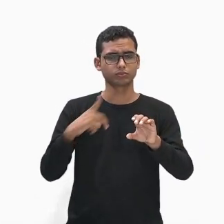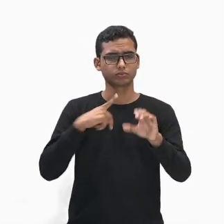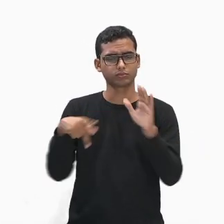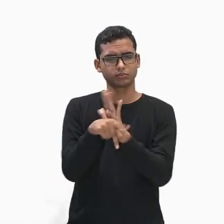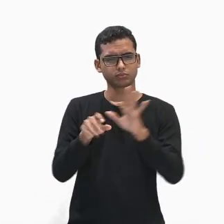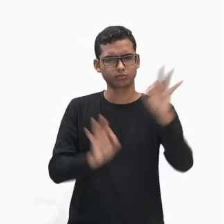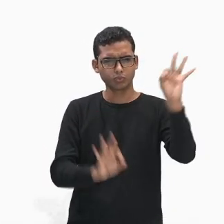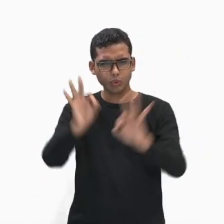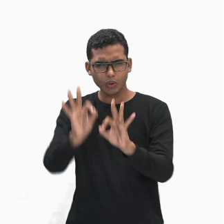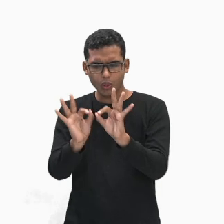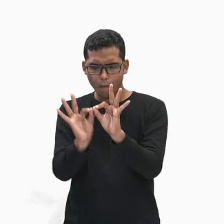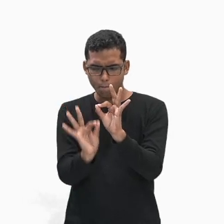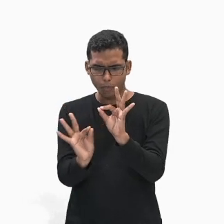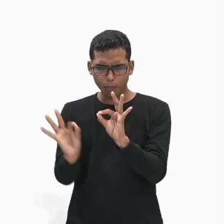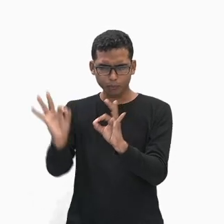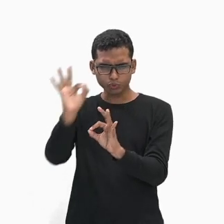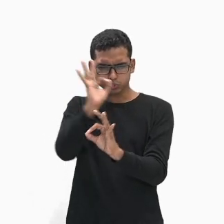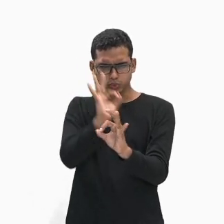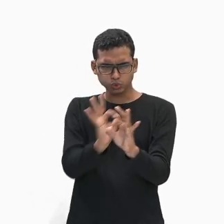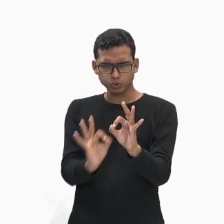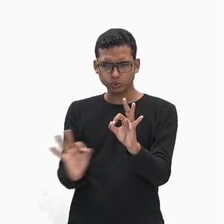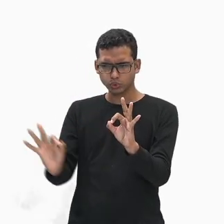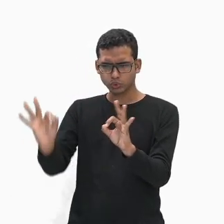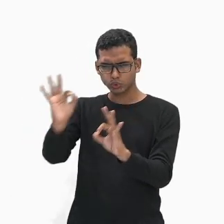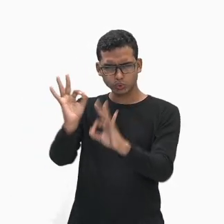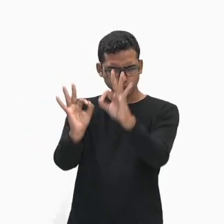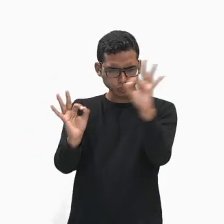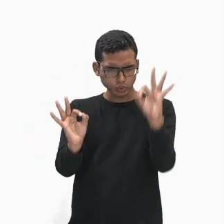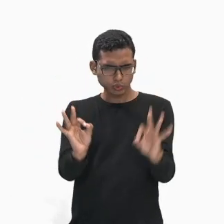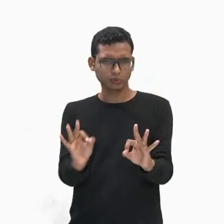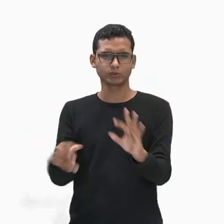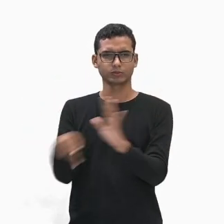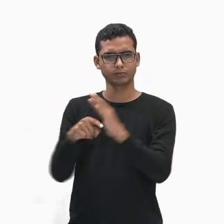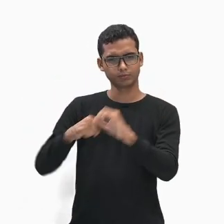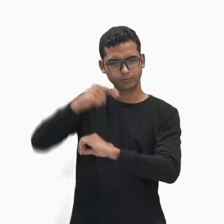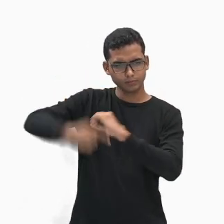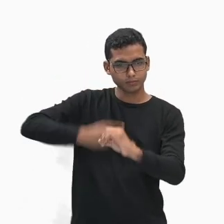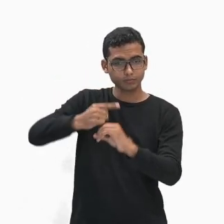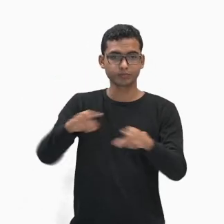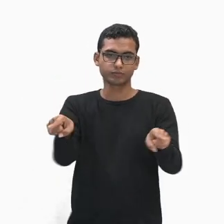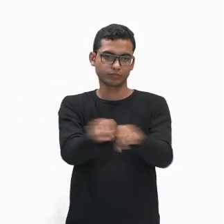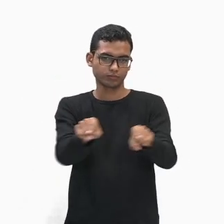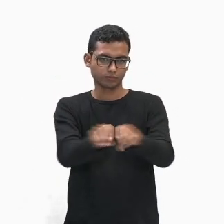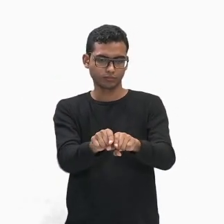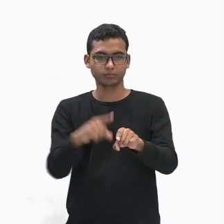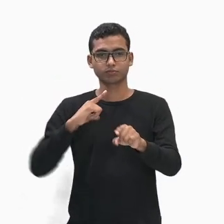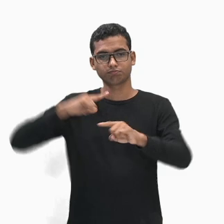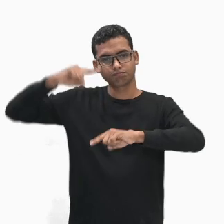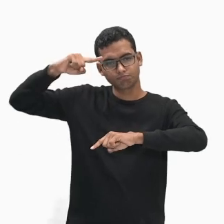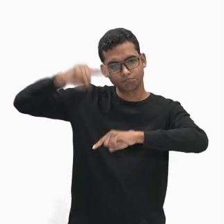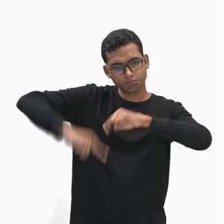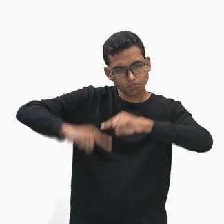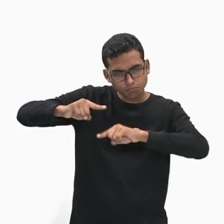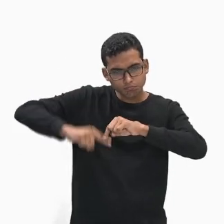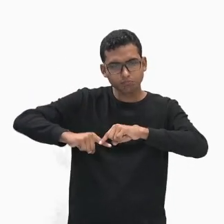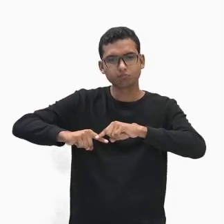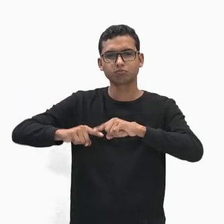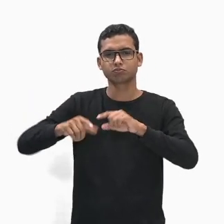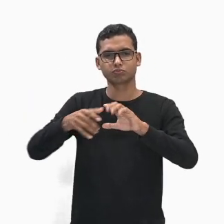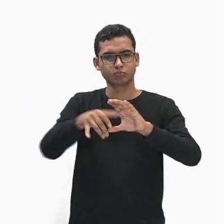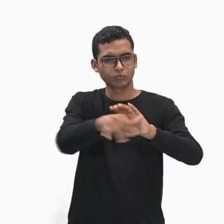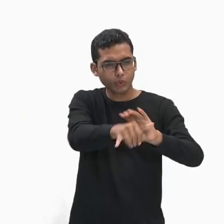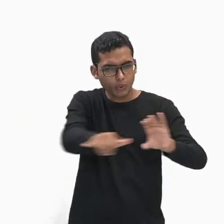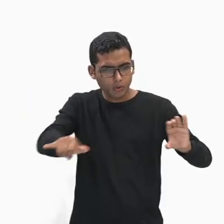partículas, eu tenho átomos. E os condutores, como nós temos aí, são materiais que permitem